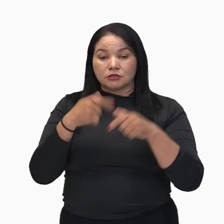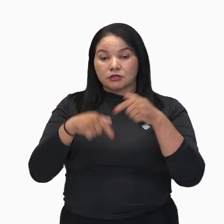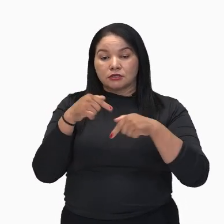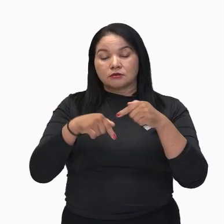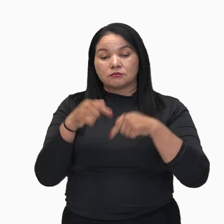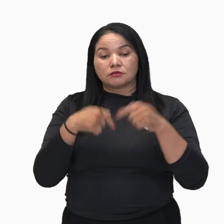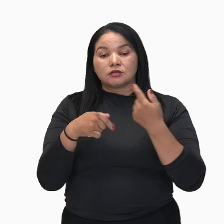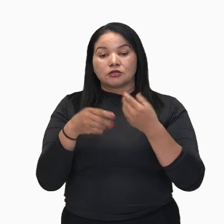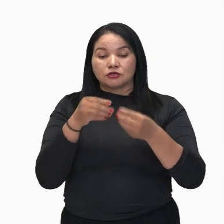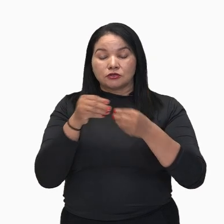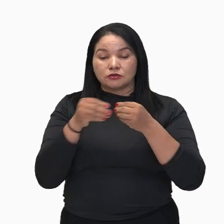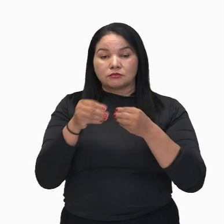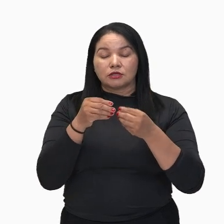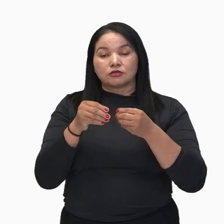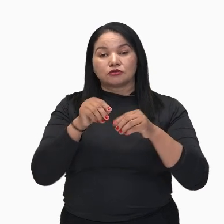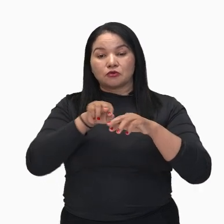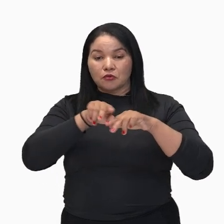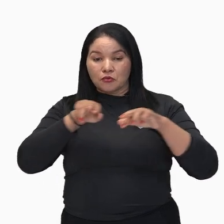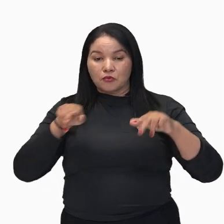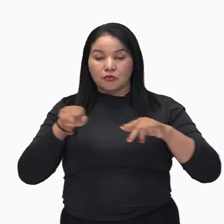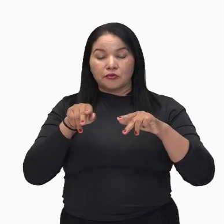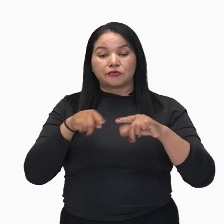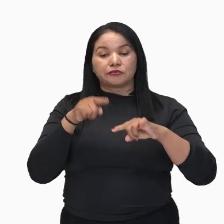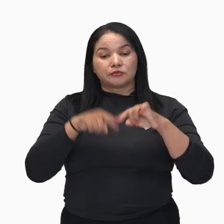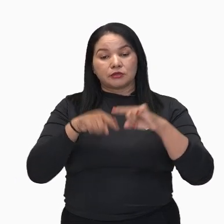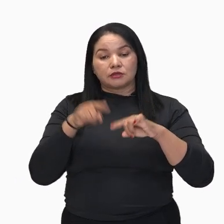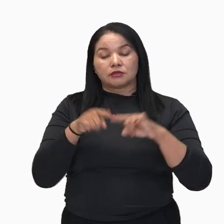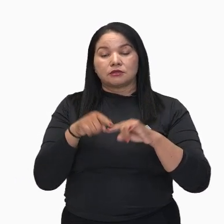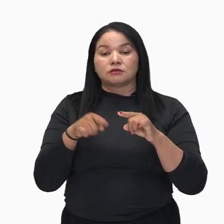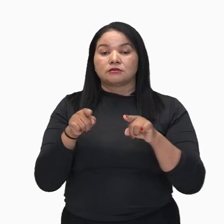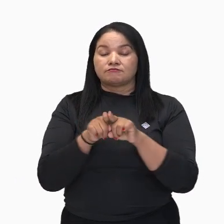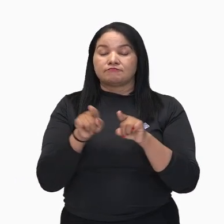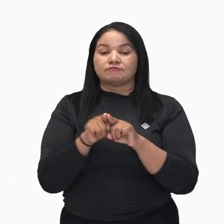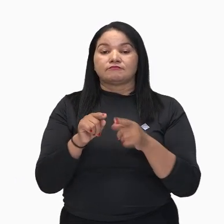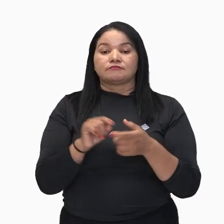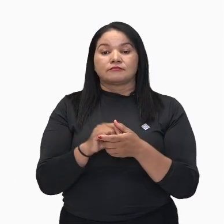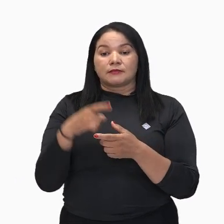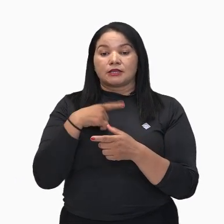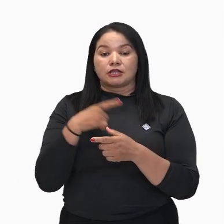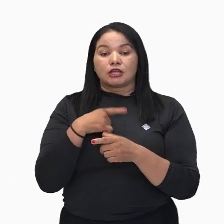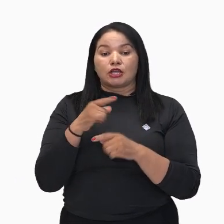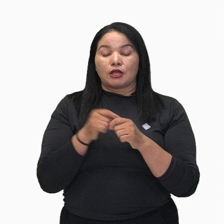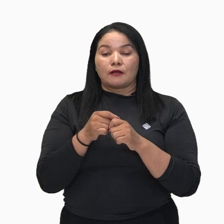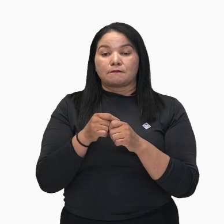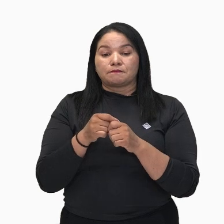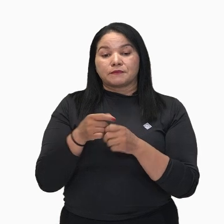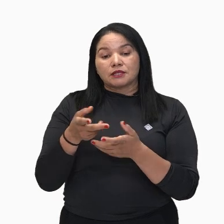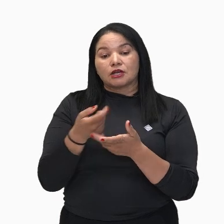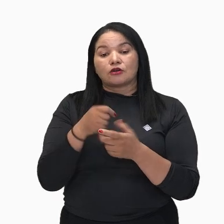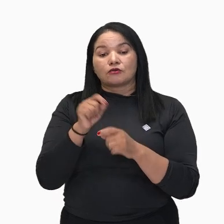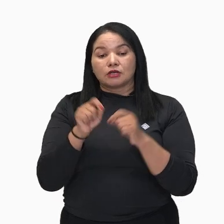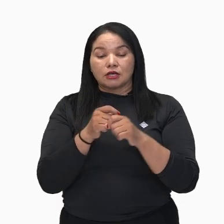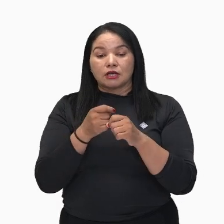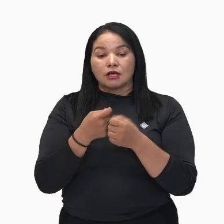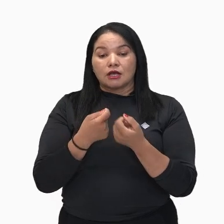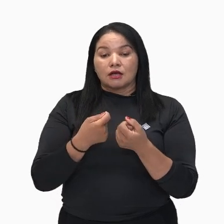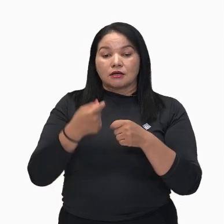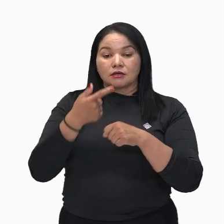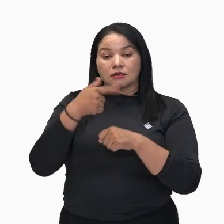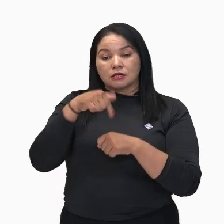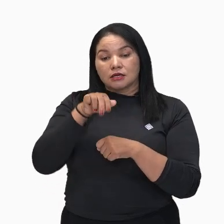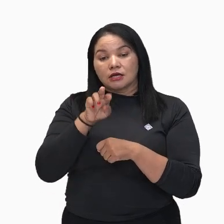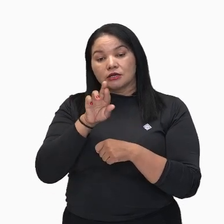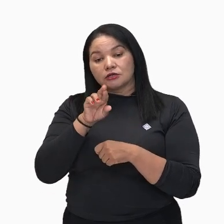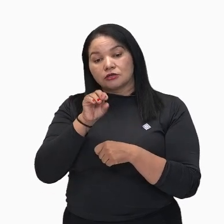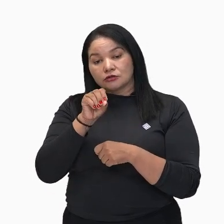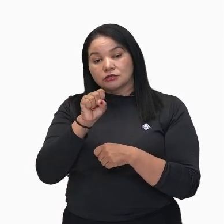de plástico e de outros derivados. Então, é dele que são obtidos o quê? Combustíveis, como querosene, a